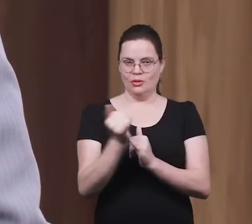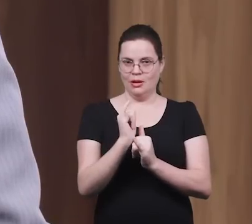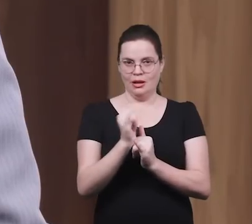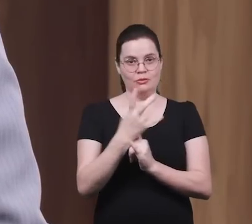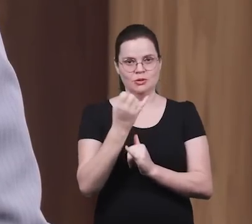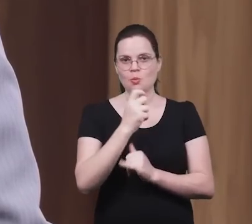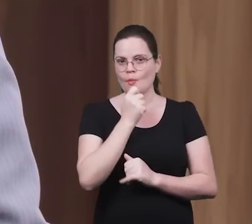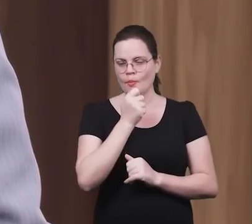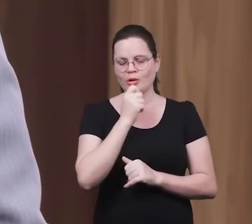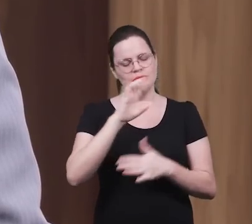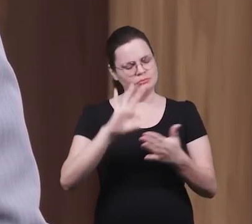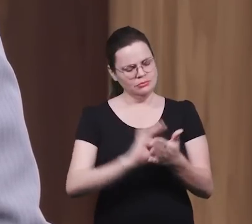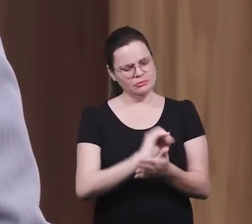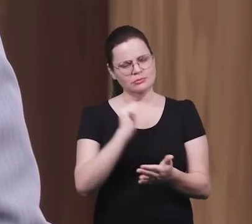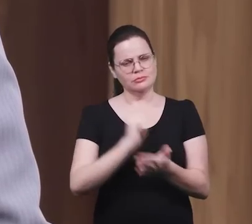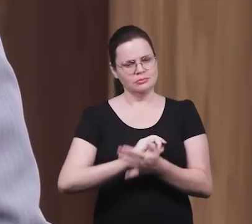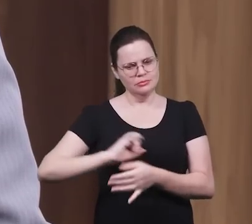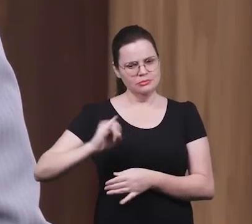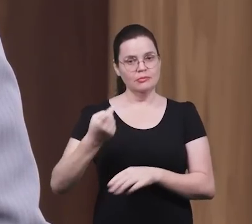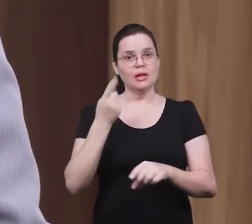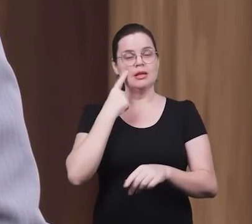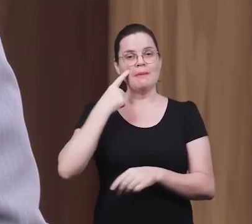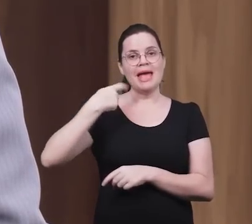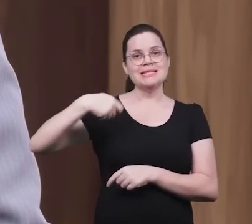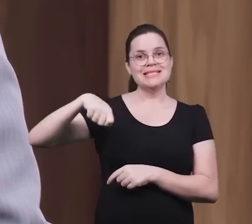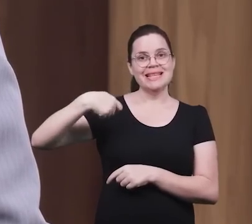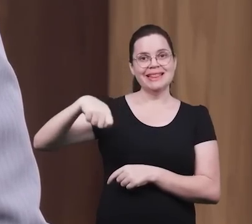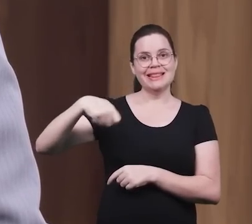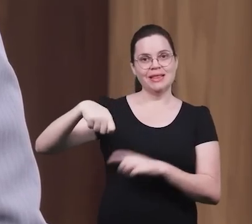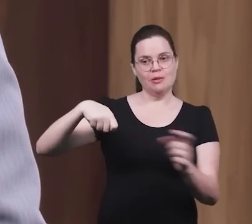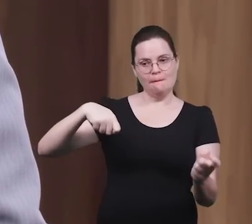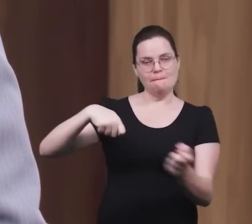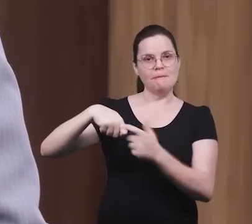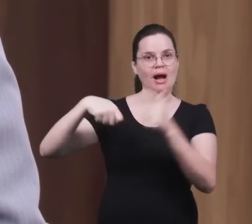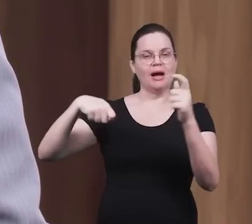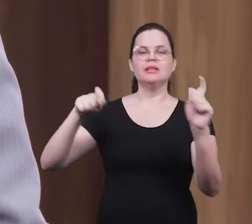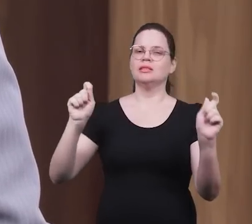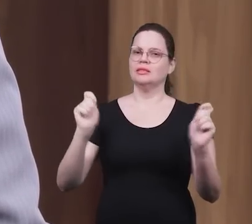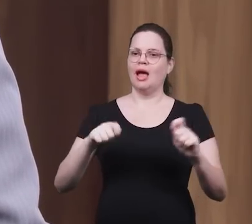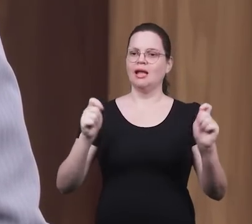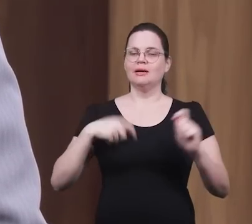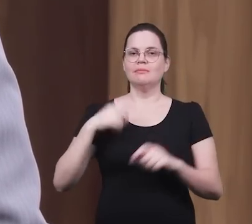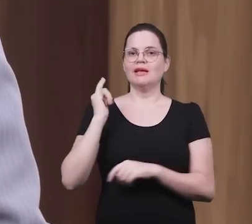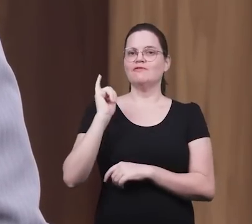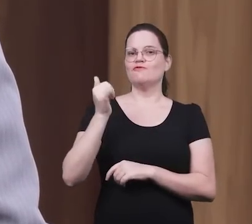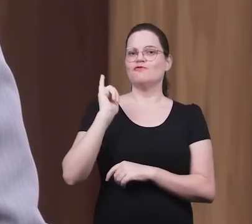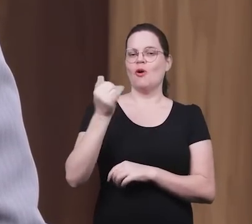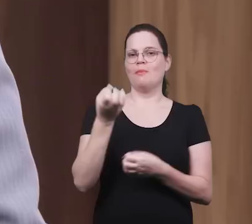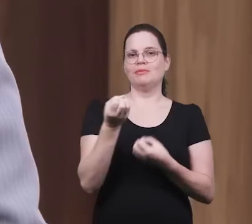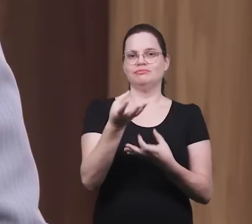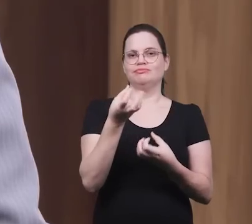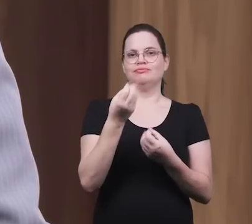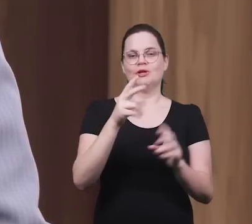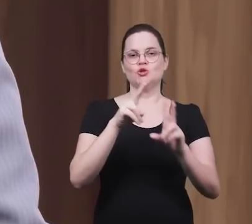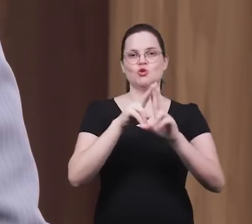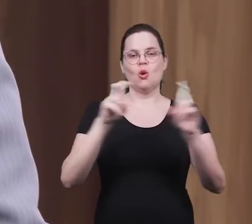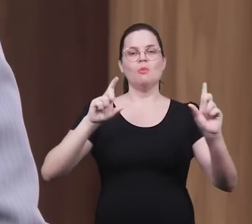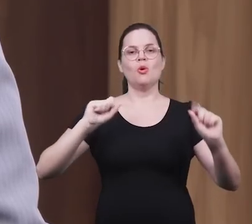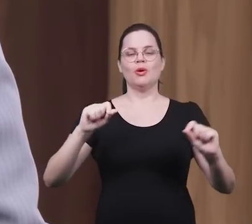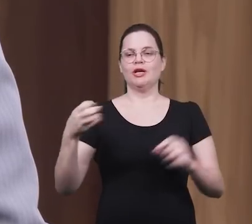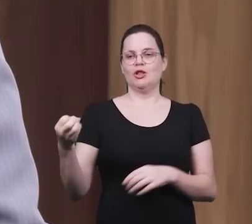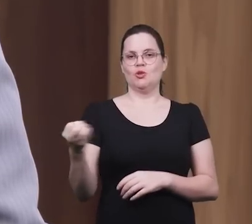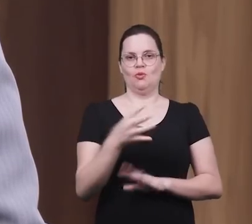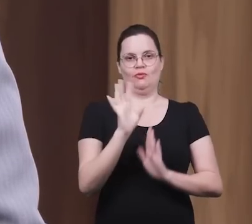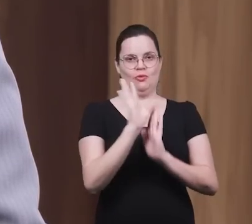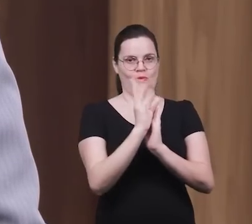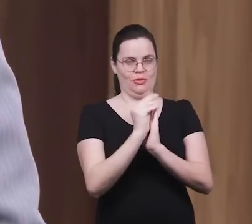se inscrever, clica também no sininho, que assim você vai ser notificado dos novos conteúdos deste canal. Também